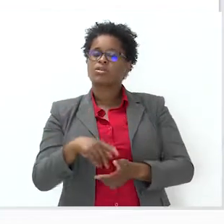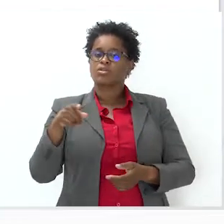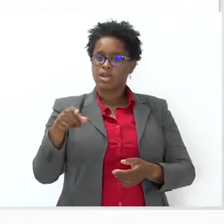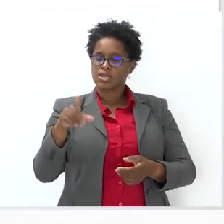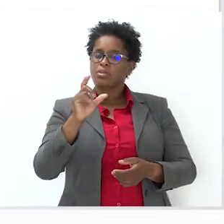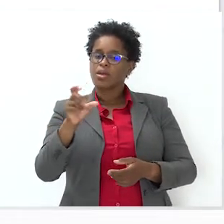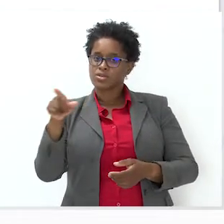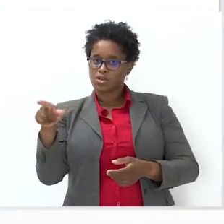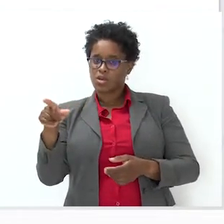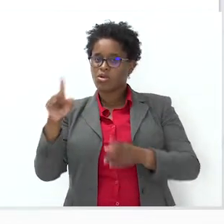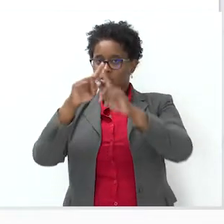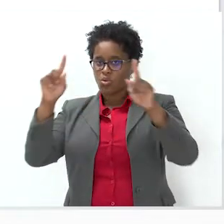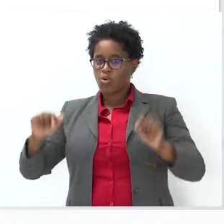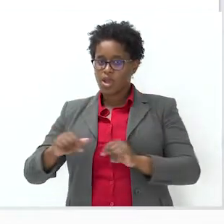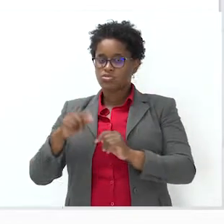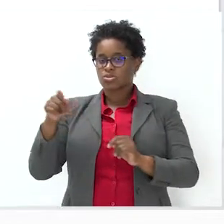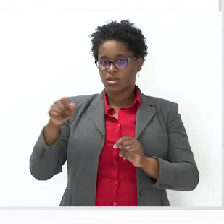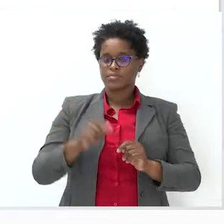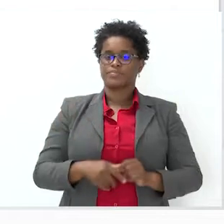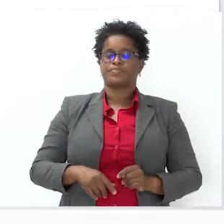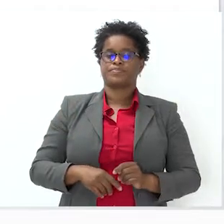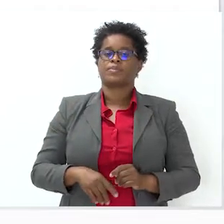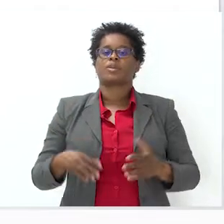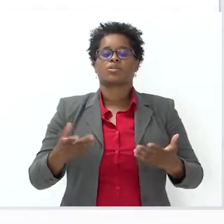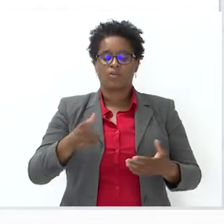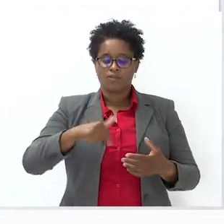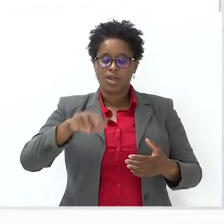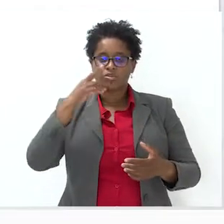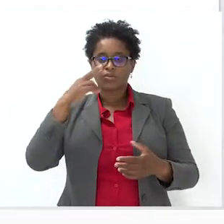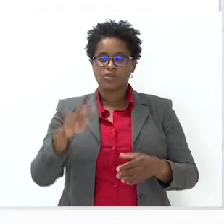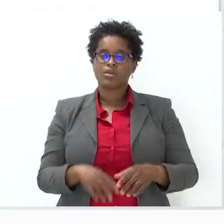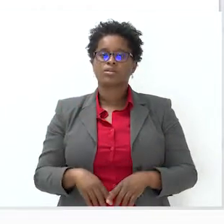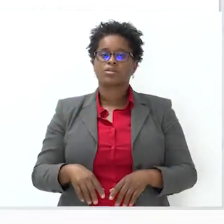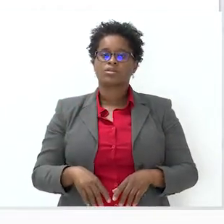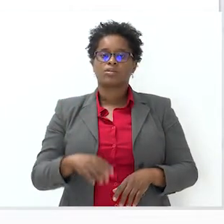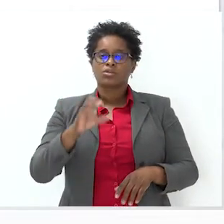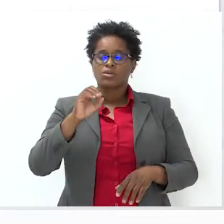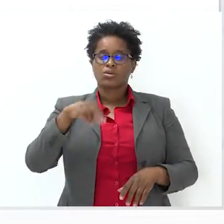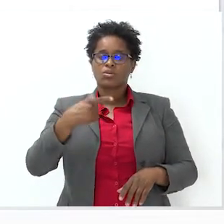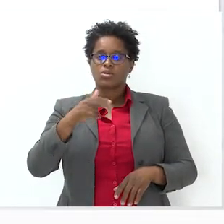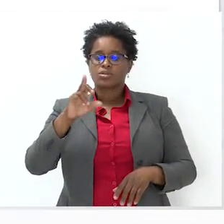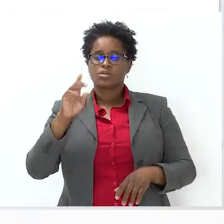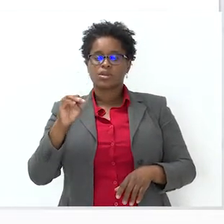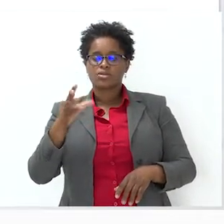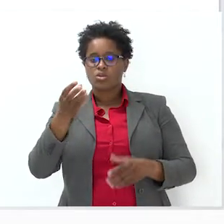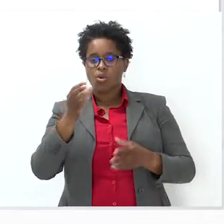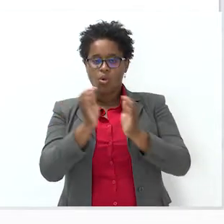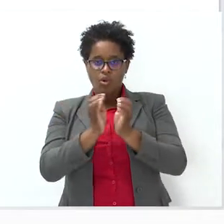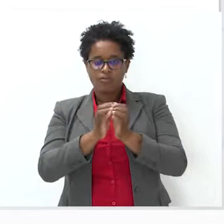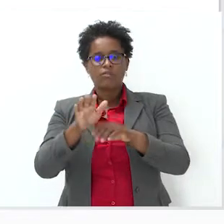as preposições que estão no quadro. Então vamos ver. Compraste os ovos fazer